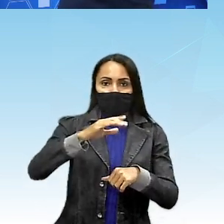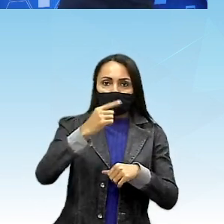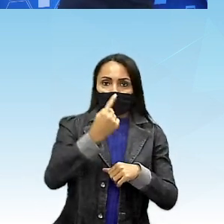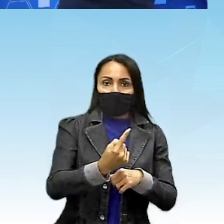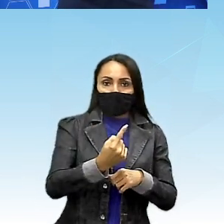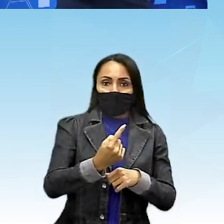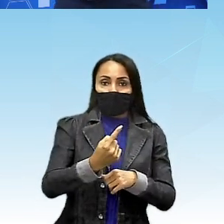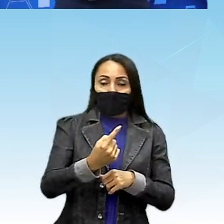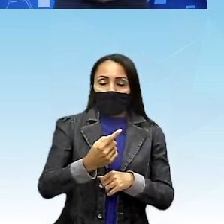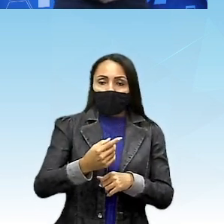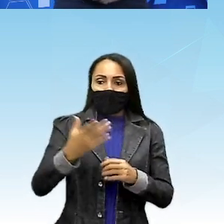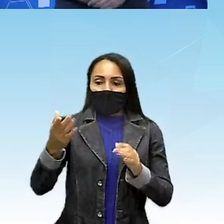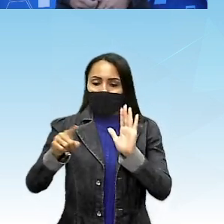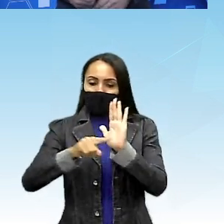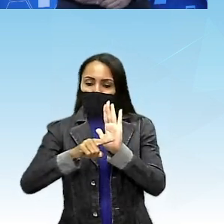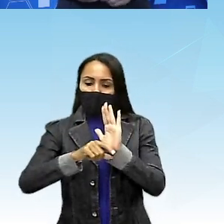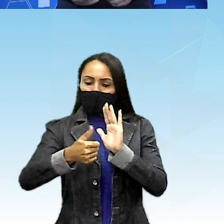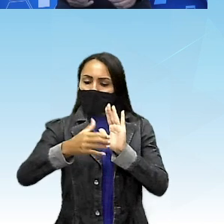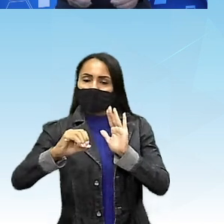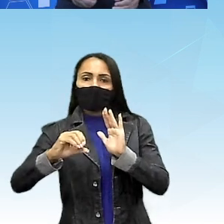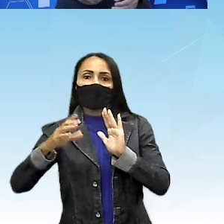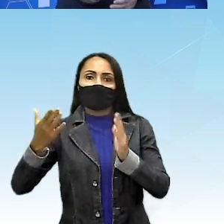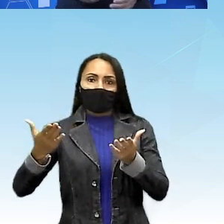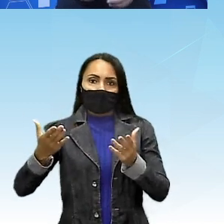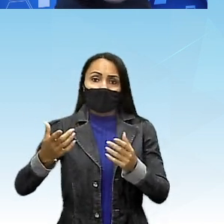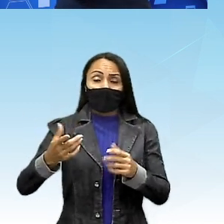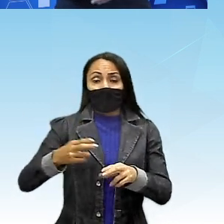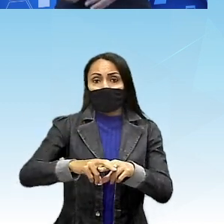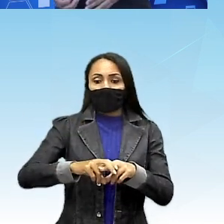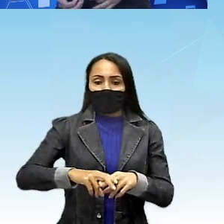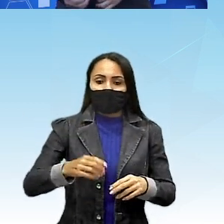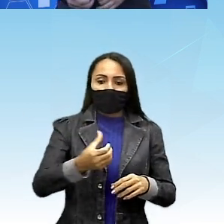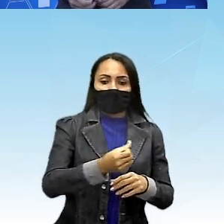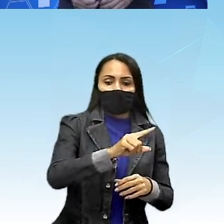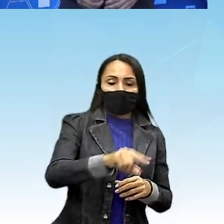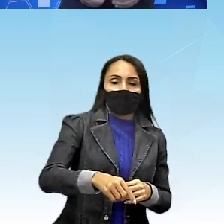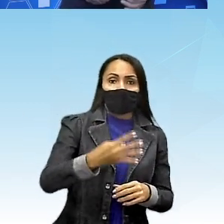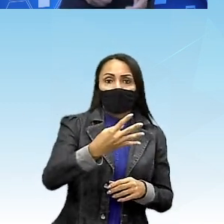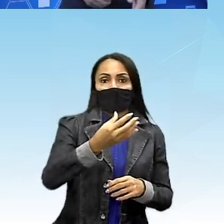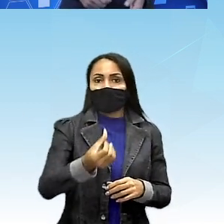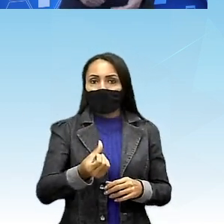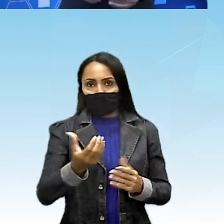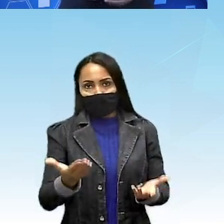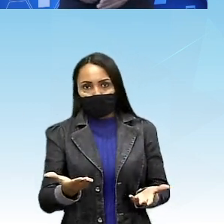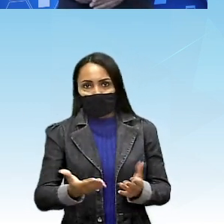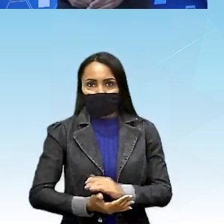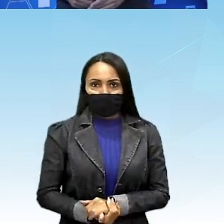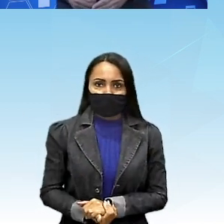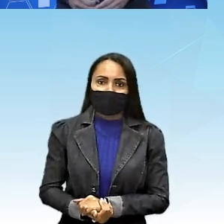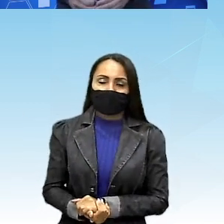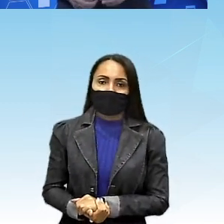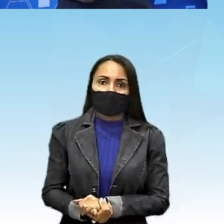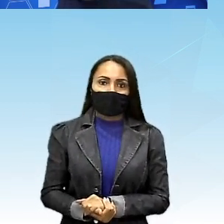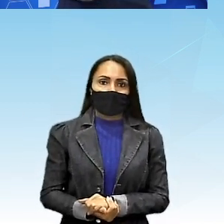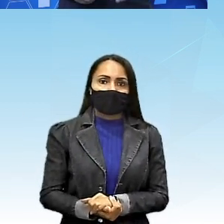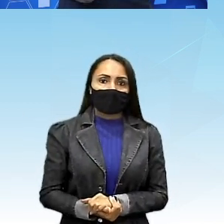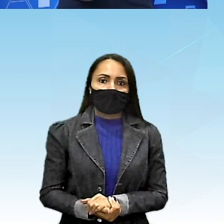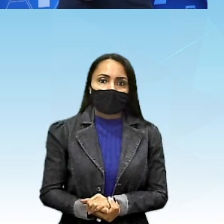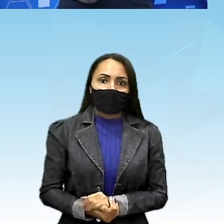isso 9,46. Não posso colocar 94,6, tampouco 946.